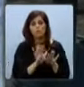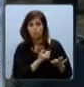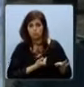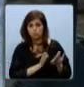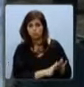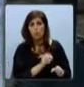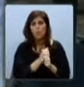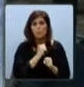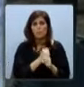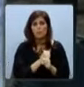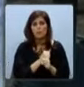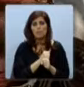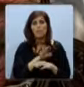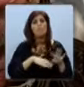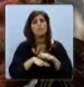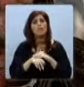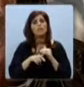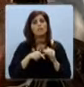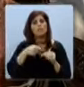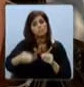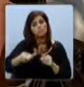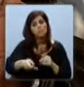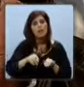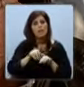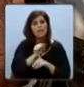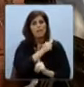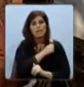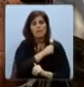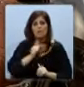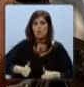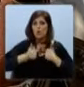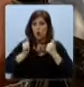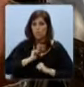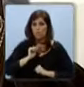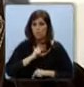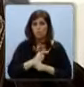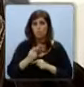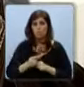emprego que executa a partir de casa é o meu herói por tudo aquilo que tem aguentado